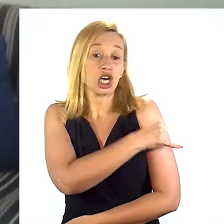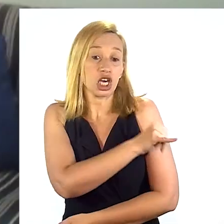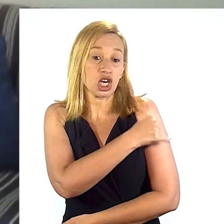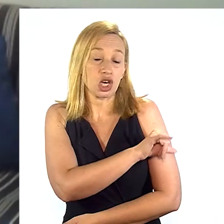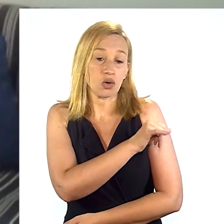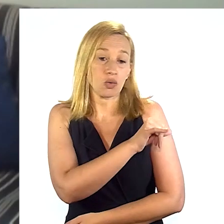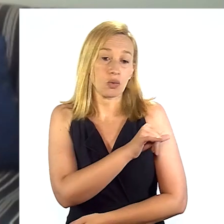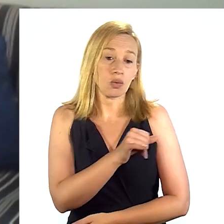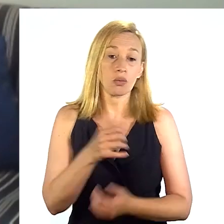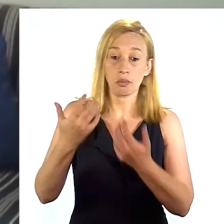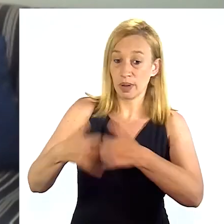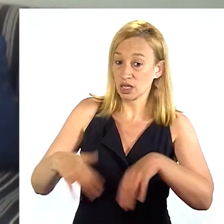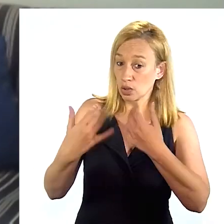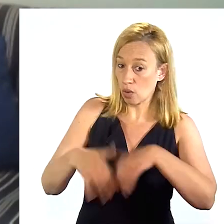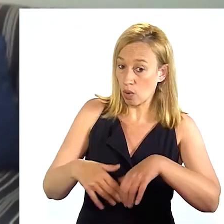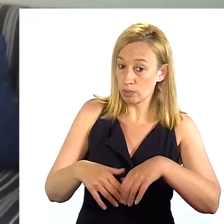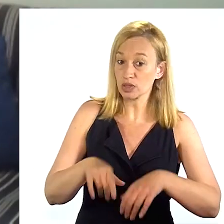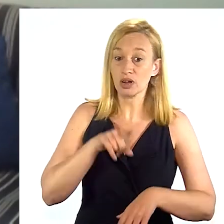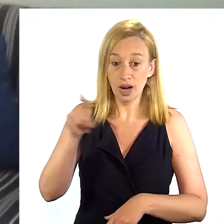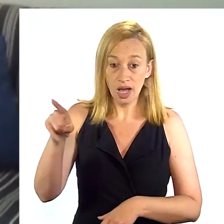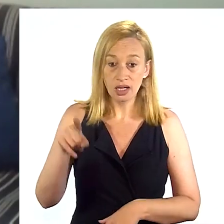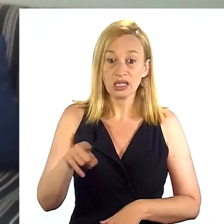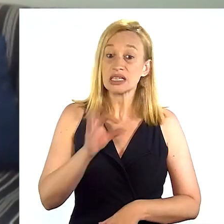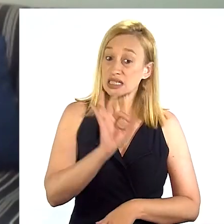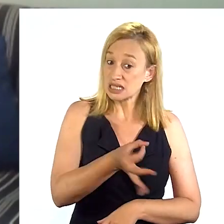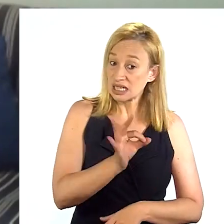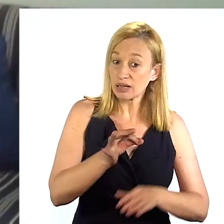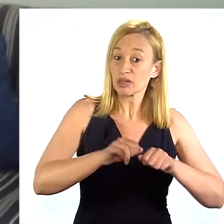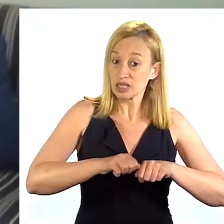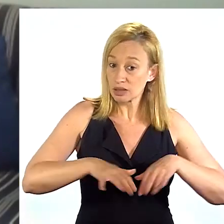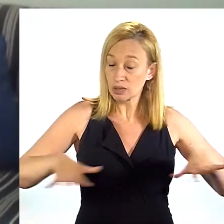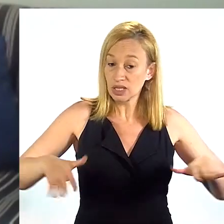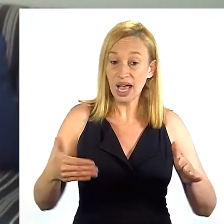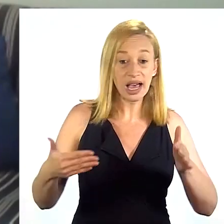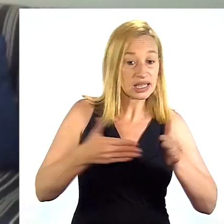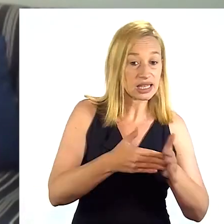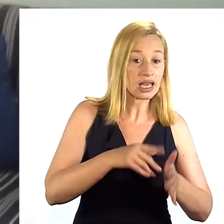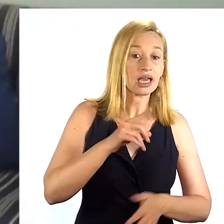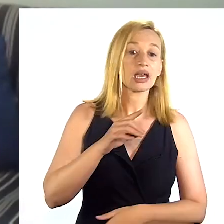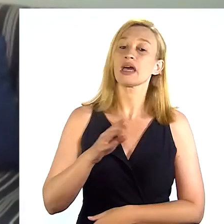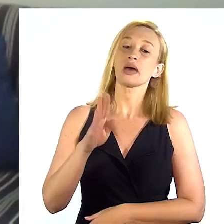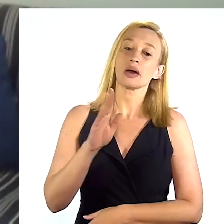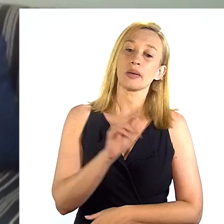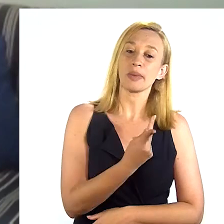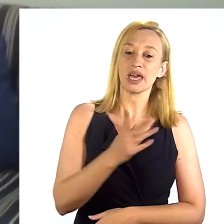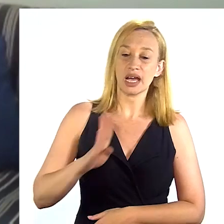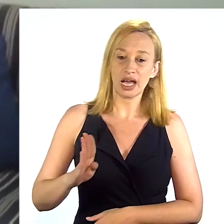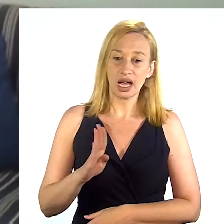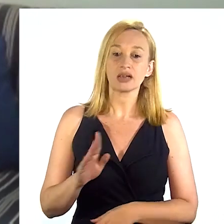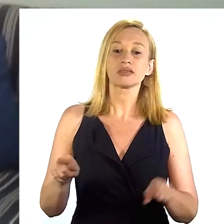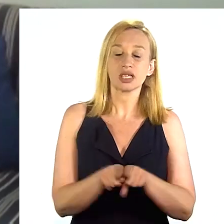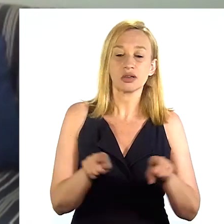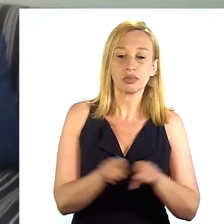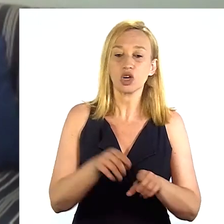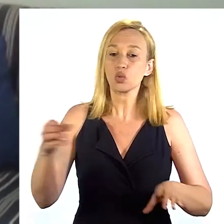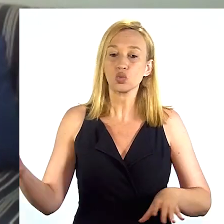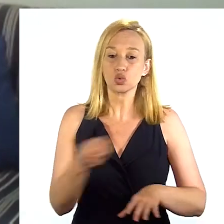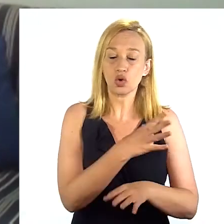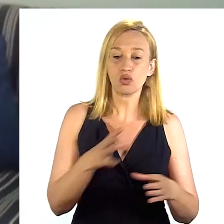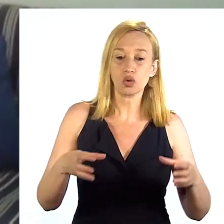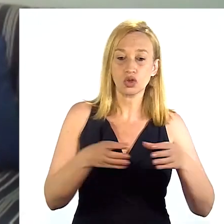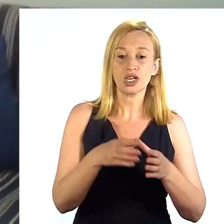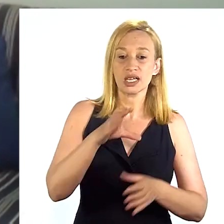Rio Petrópolis, Juiz de Fora, da Concer, que provavelmente vai ser estendida até Belo Horizonte, Sete Lagoas, e nós temos o novo conjunto